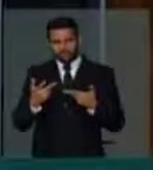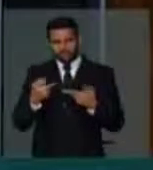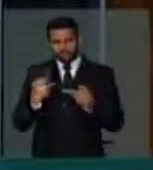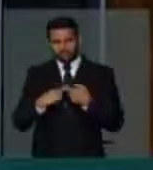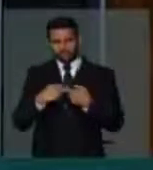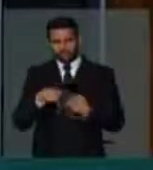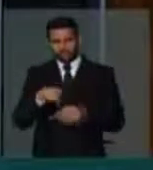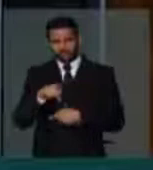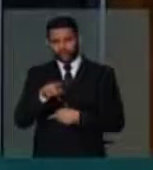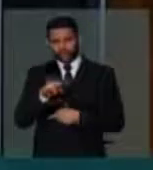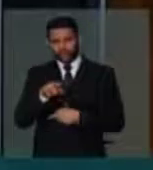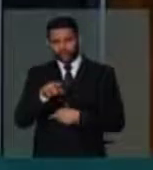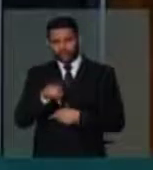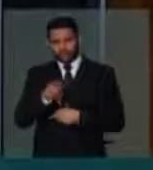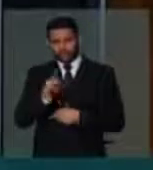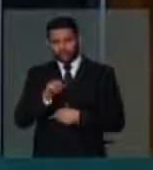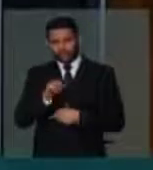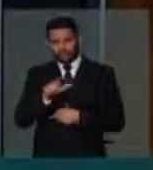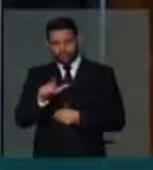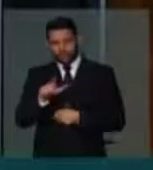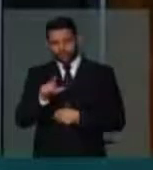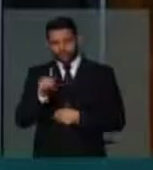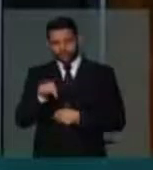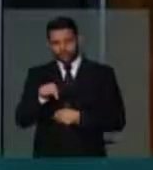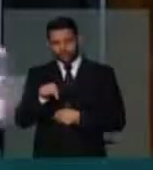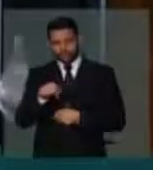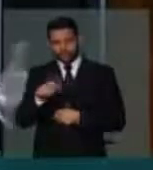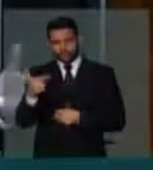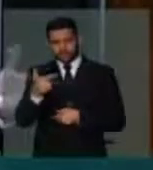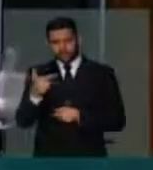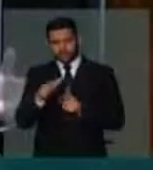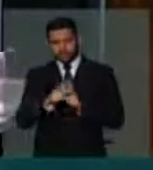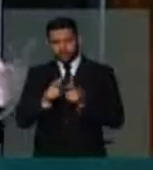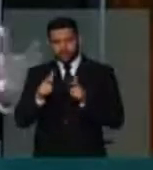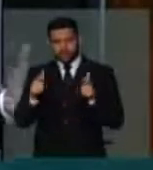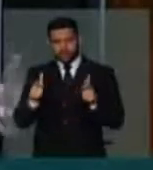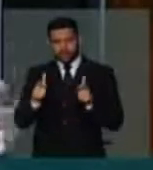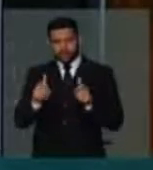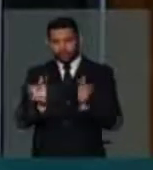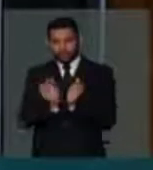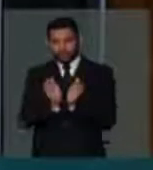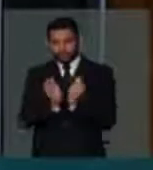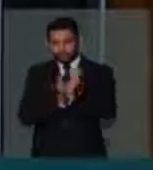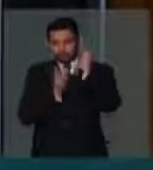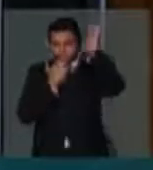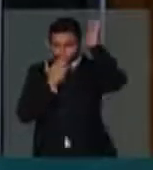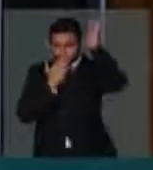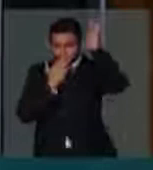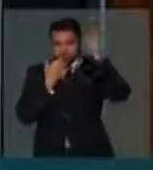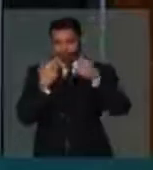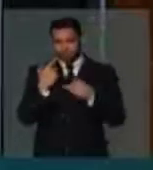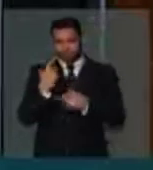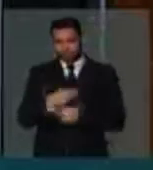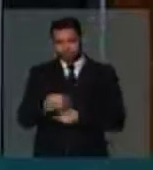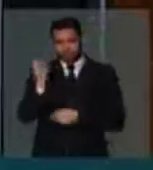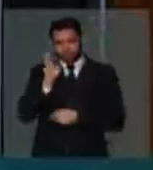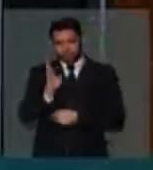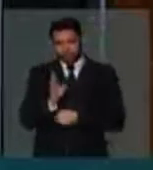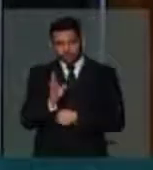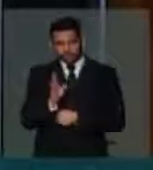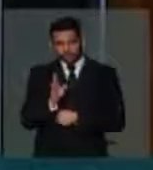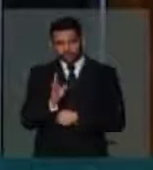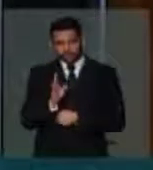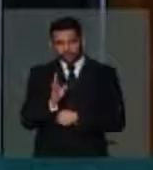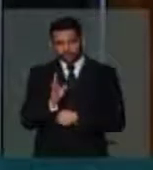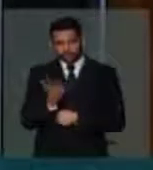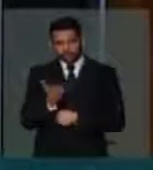Os Guarani-Kaiowá, senhor presidente, são a segunda maior etnia, população indígena